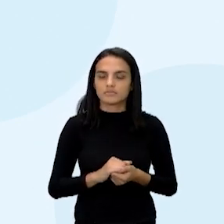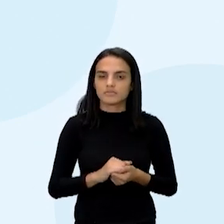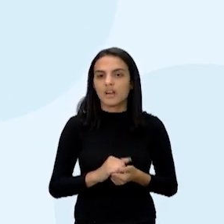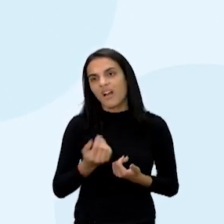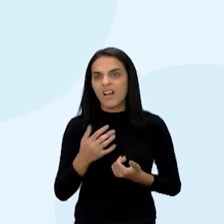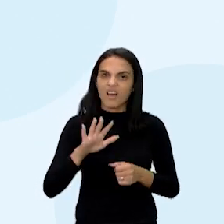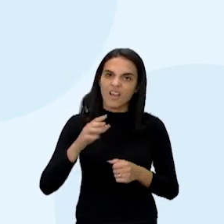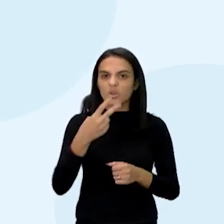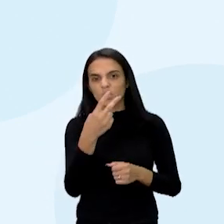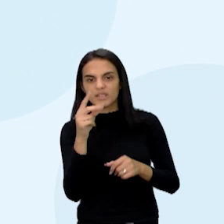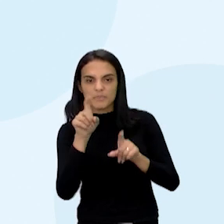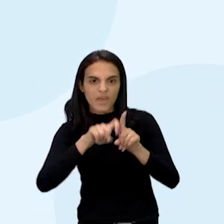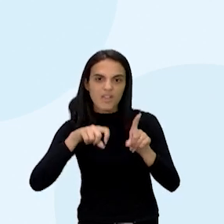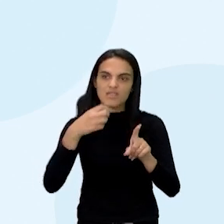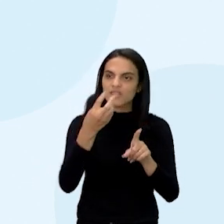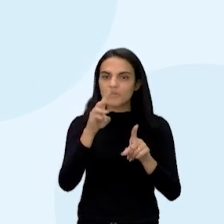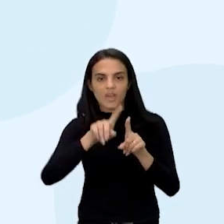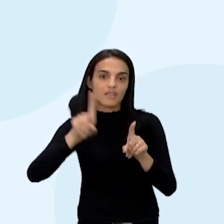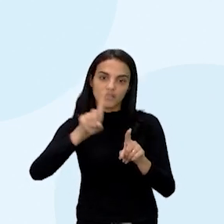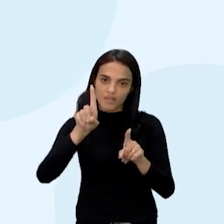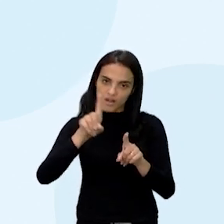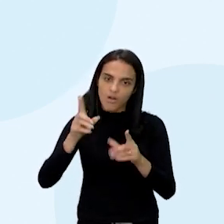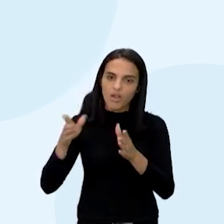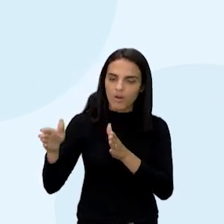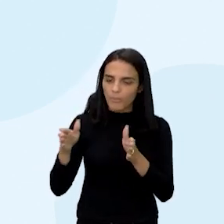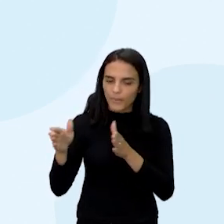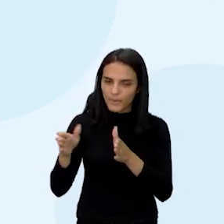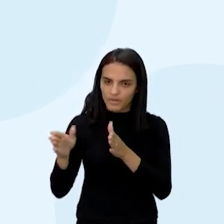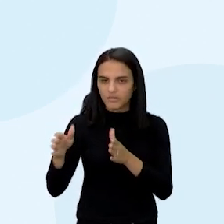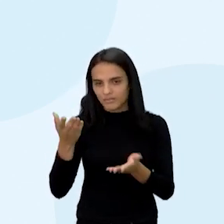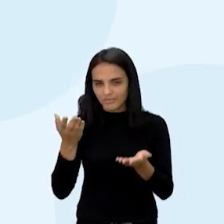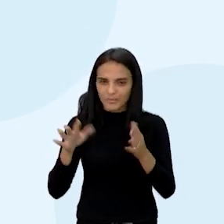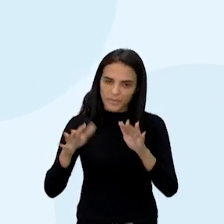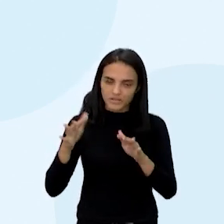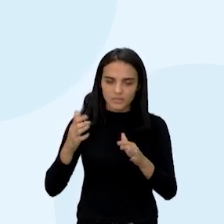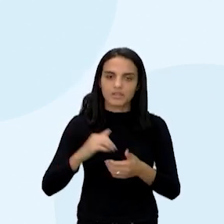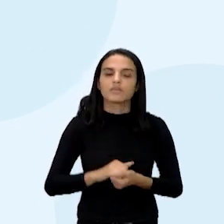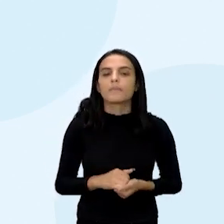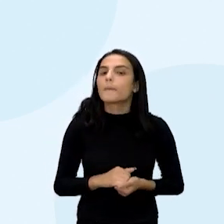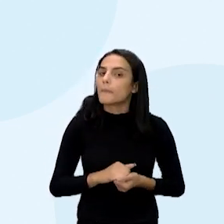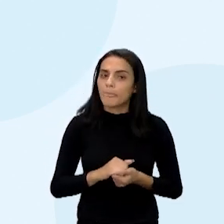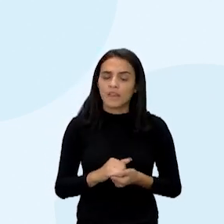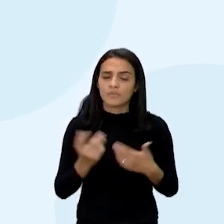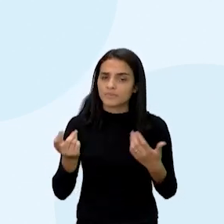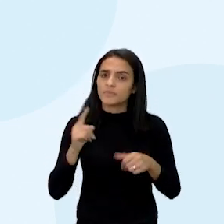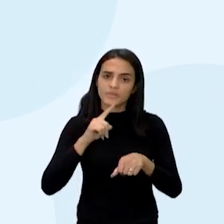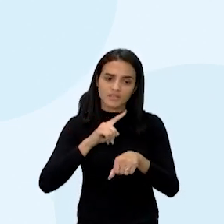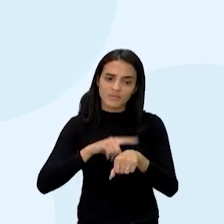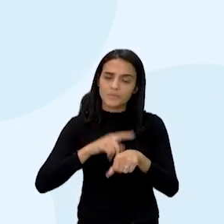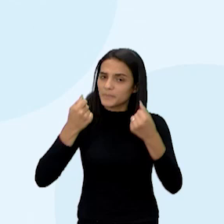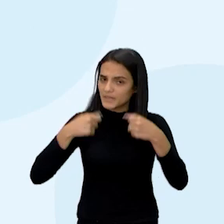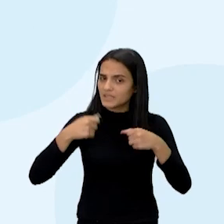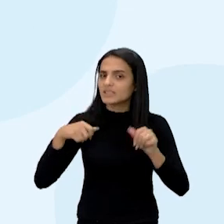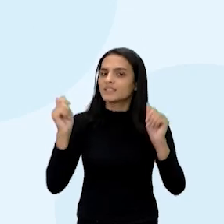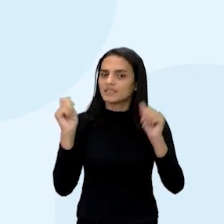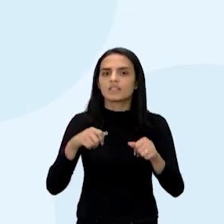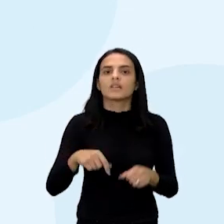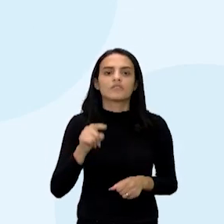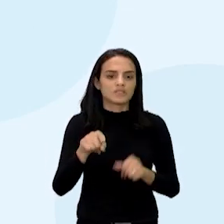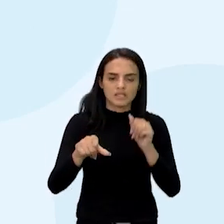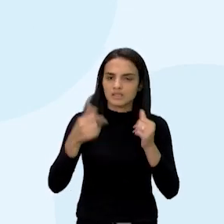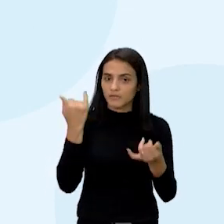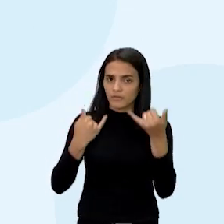um mês, dura 2 meses, não, ele tem um tempo variável e ele vai durar o tempo que for necessário para que vocês possam coletar todas